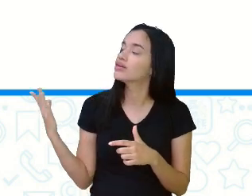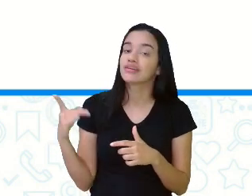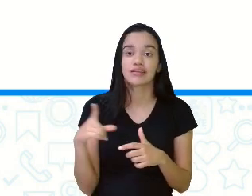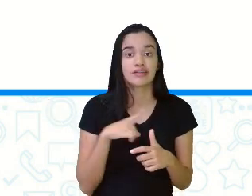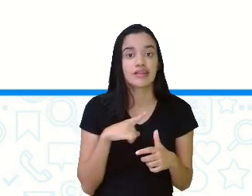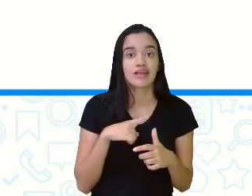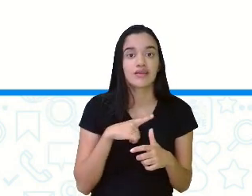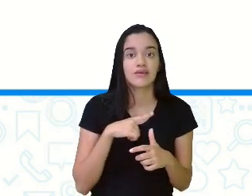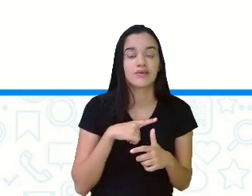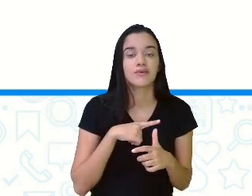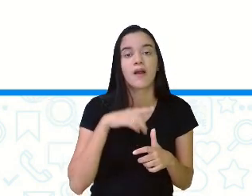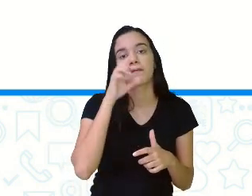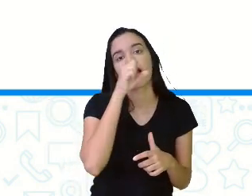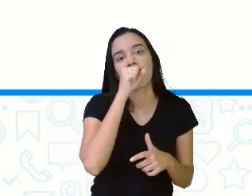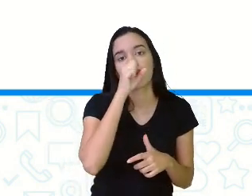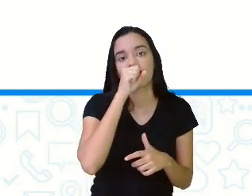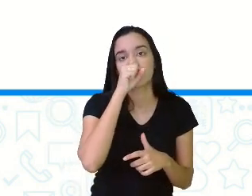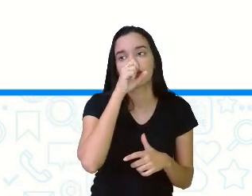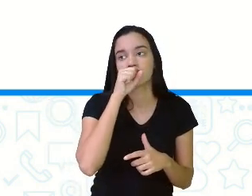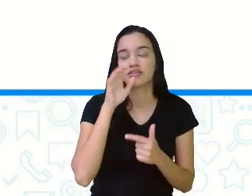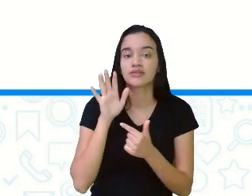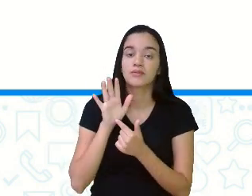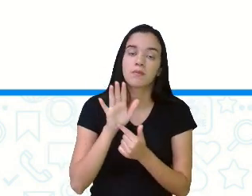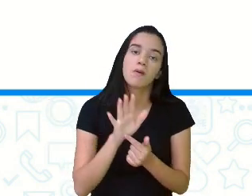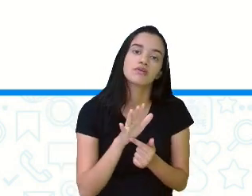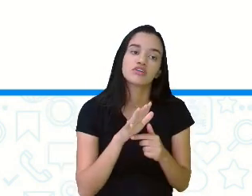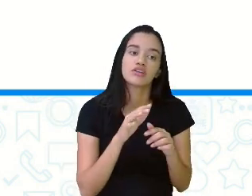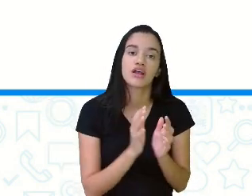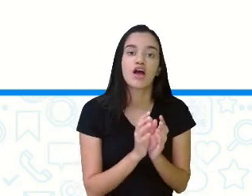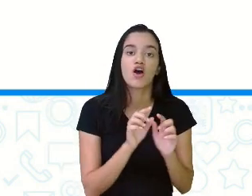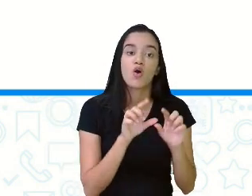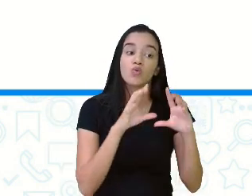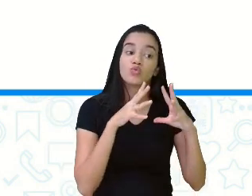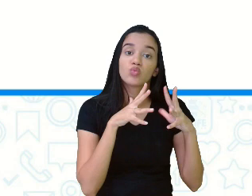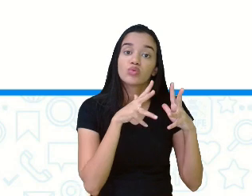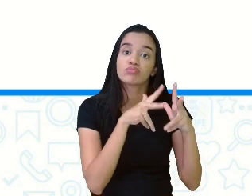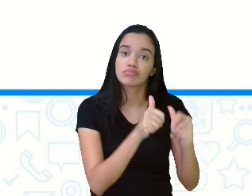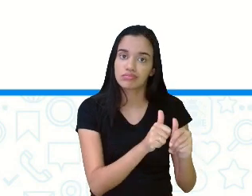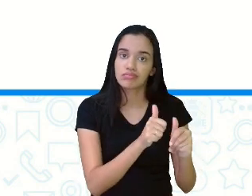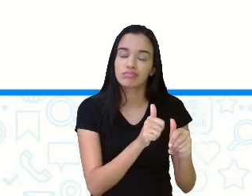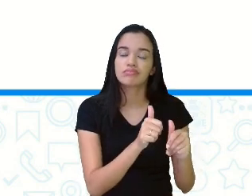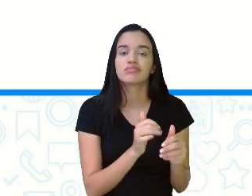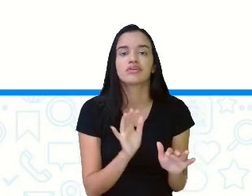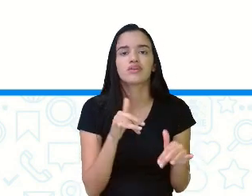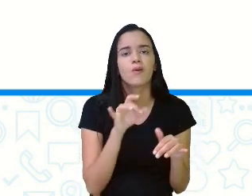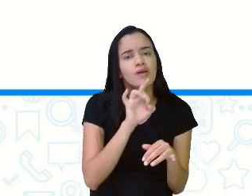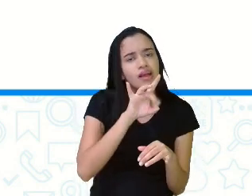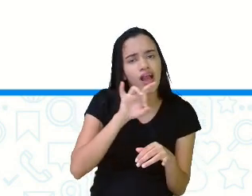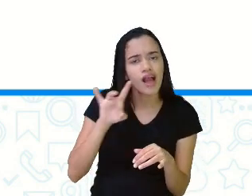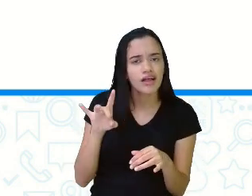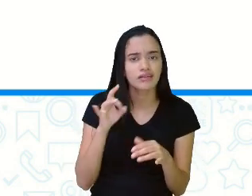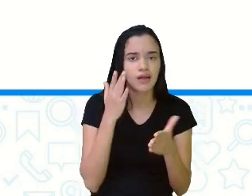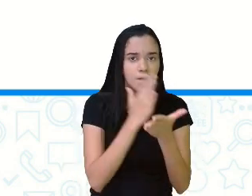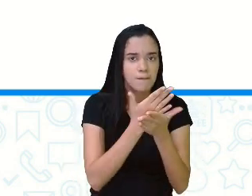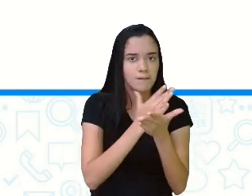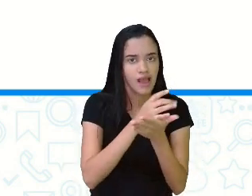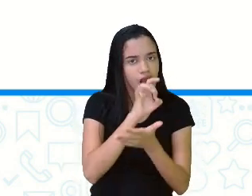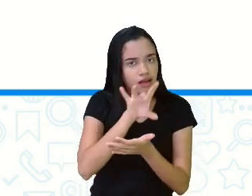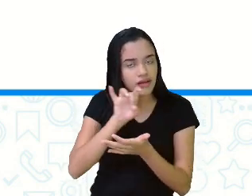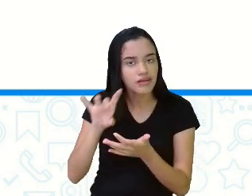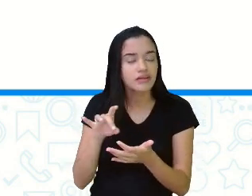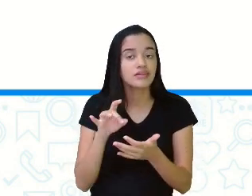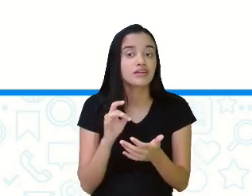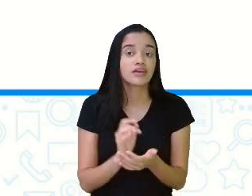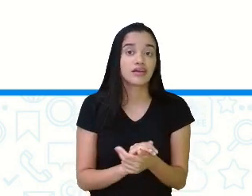minha laranja aqui, que representa o meu inteiro. Então, cada metade dessa laranja, ela